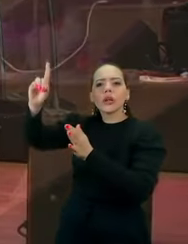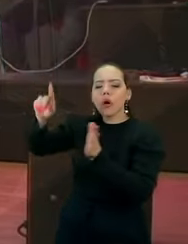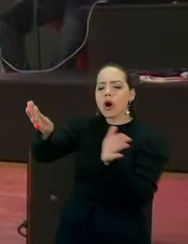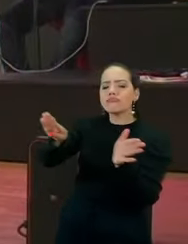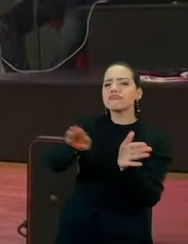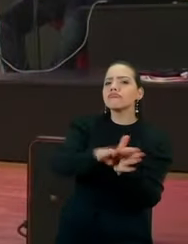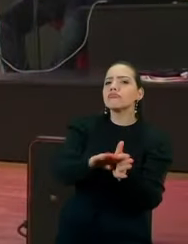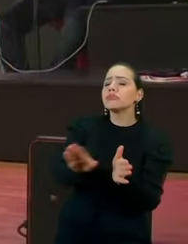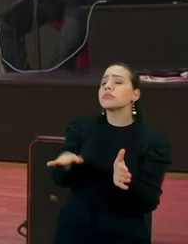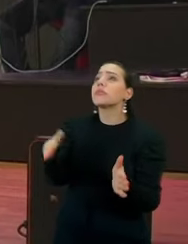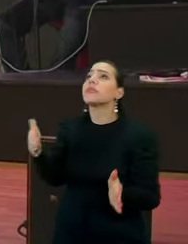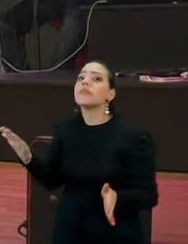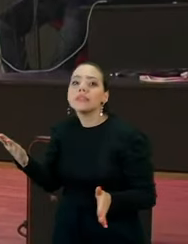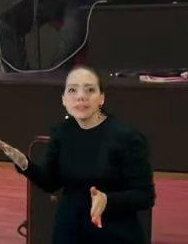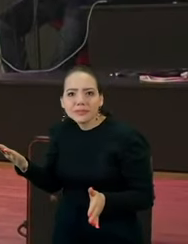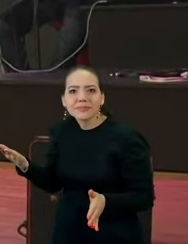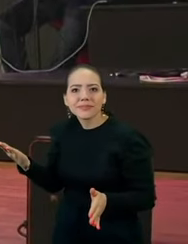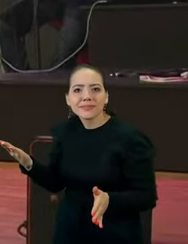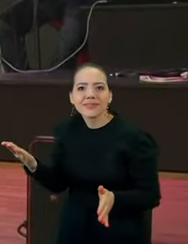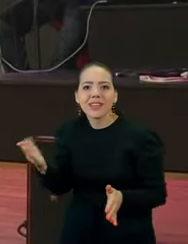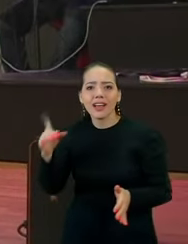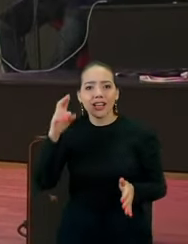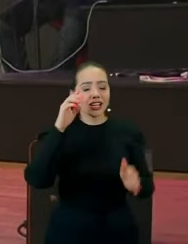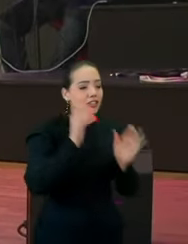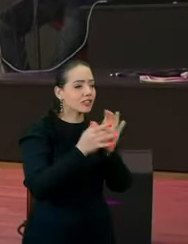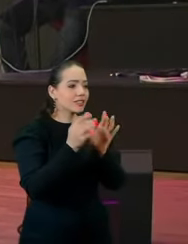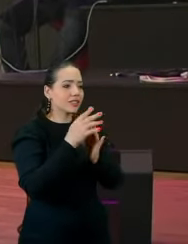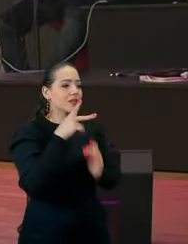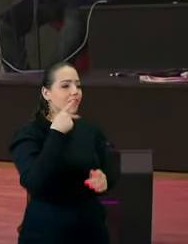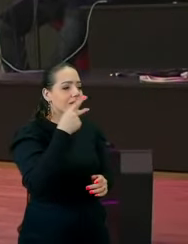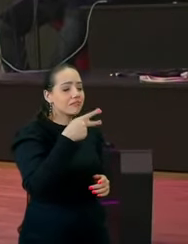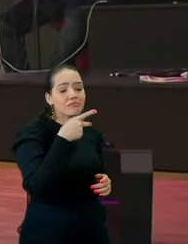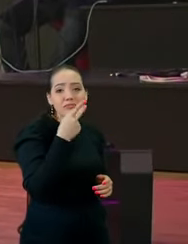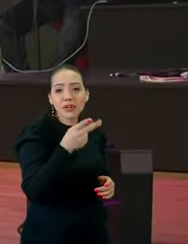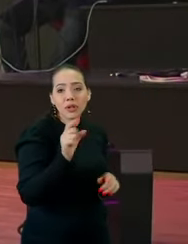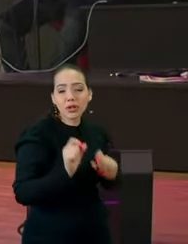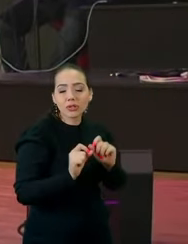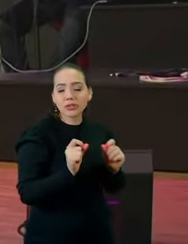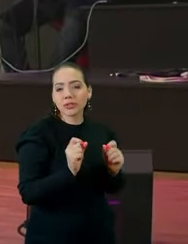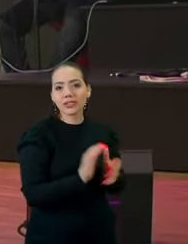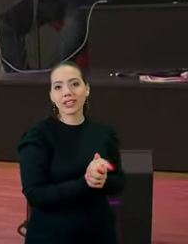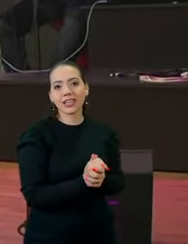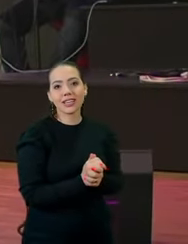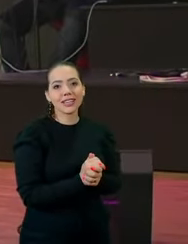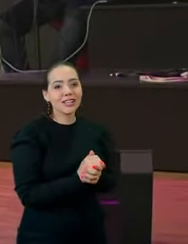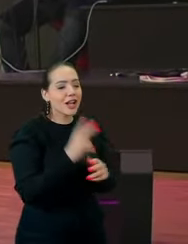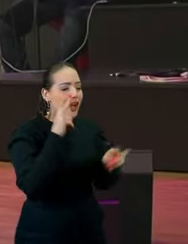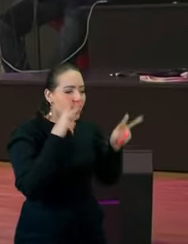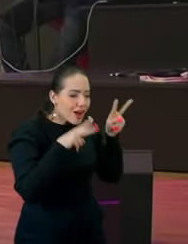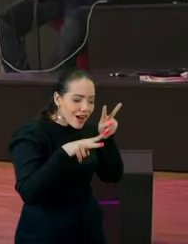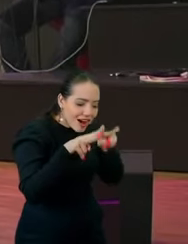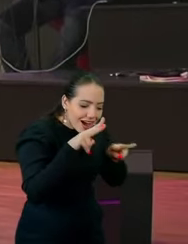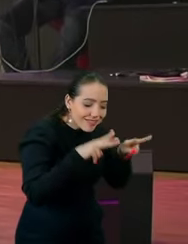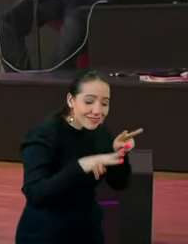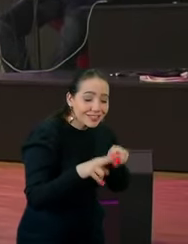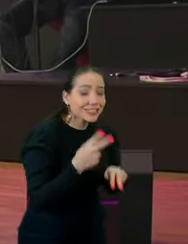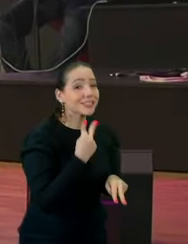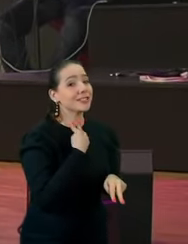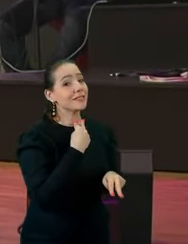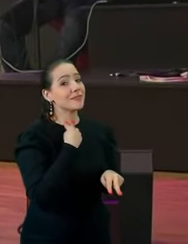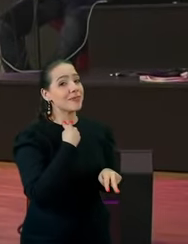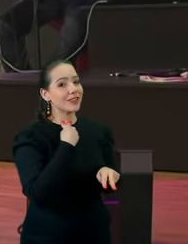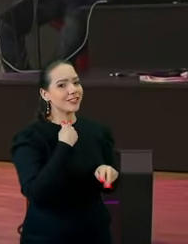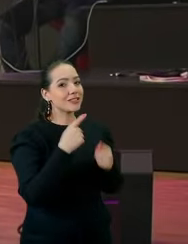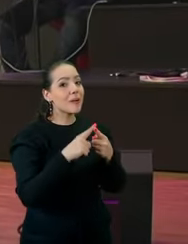Não é visível. Não se poderá dizer, está aqui ou está ali, pois o reino de Deus, ele está entre